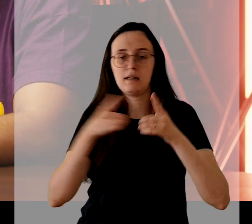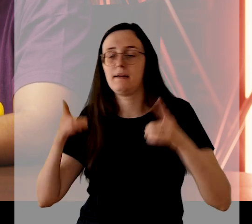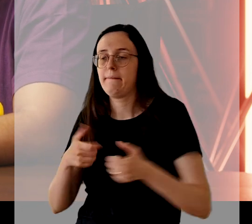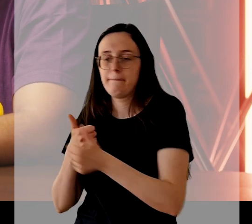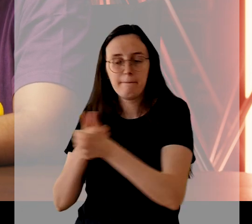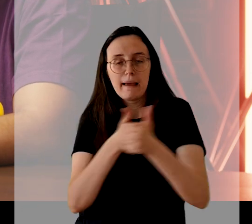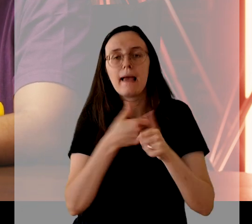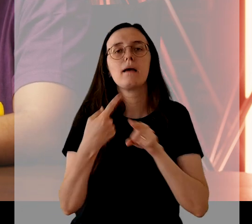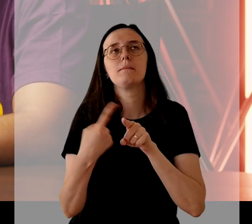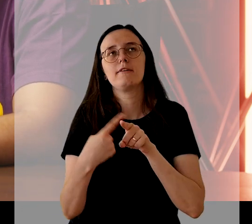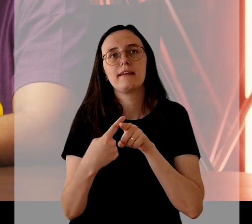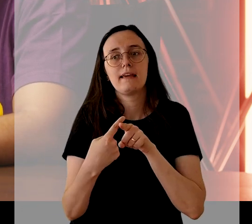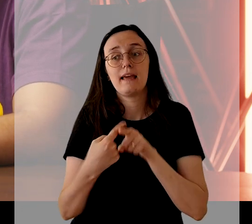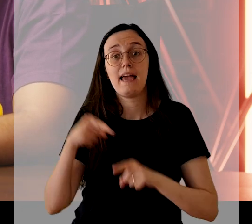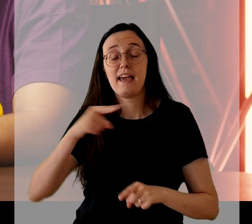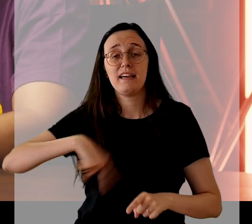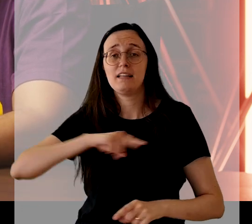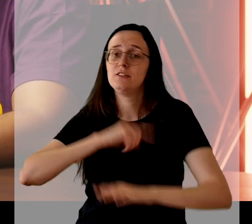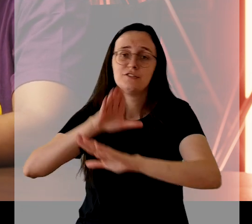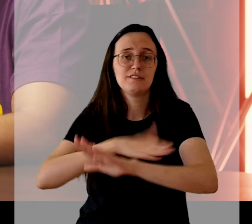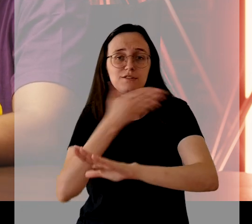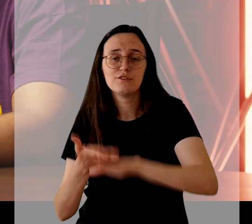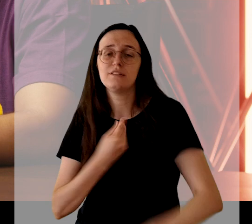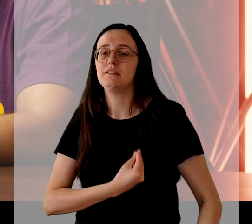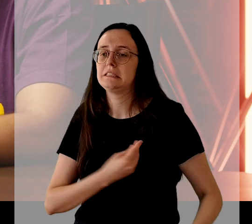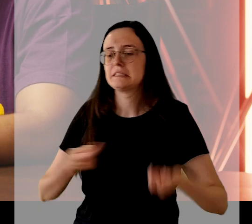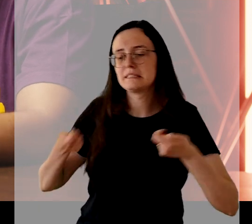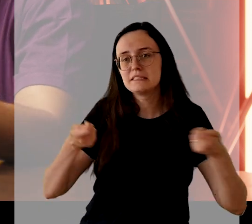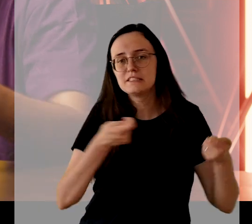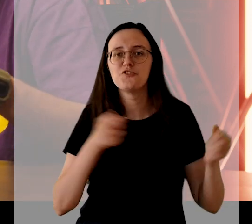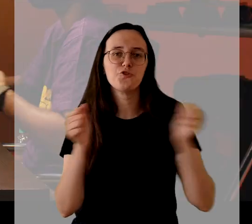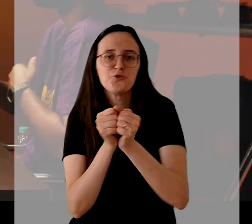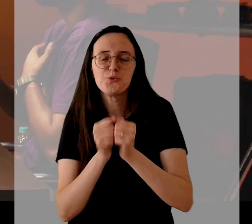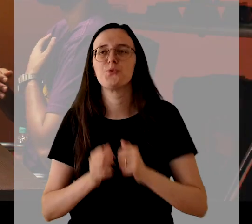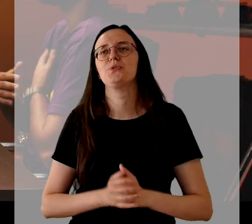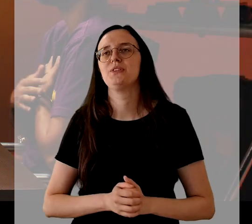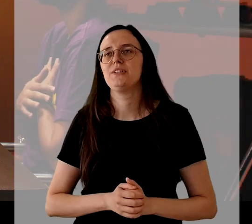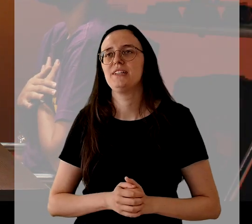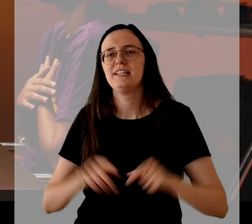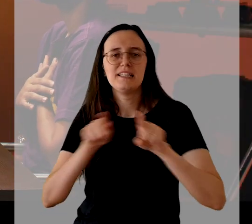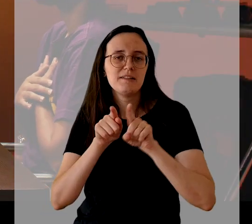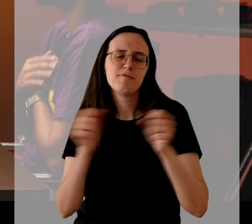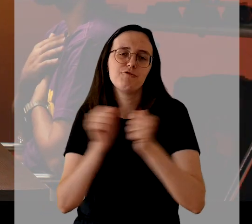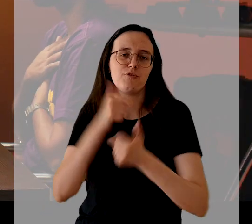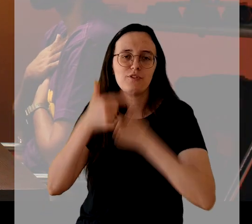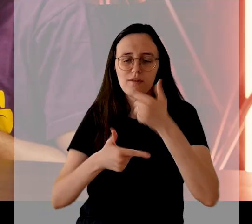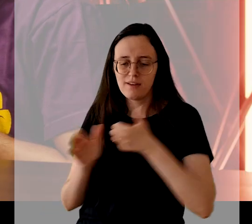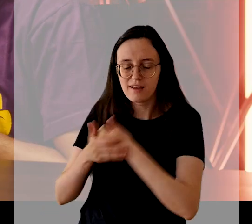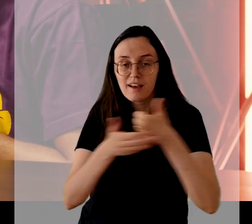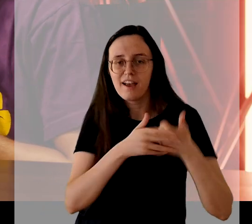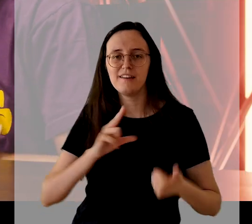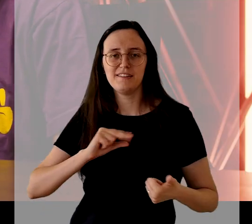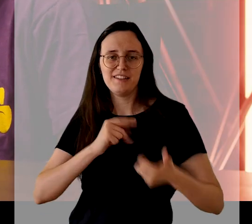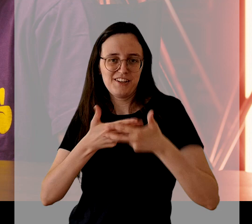muito próximo da gente, porque a gente está o tempo todo negociando junto e trabalhando junto para